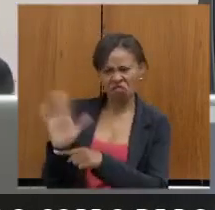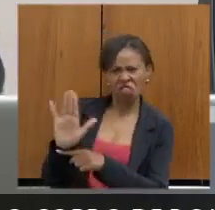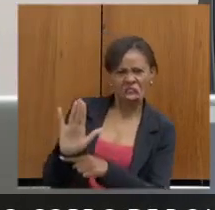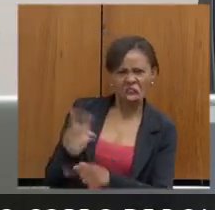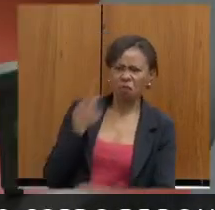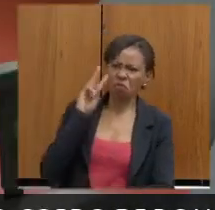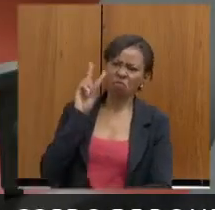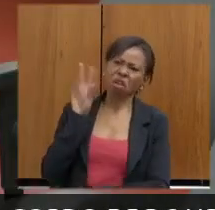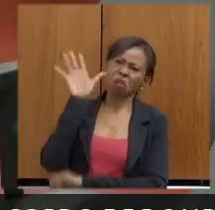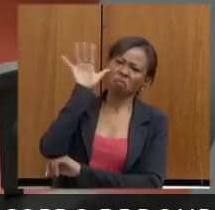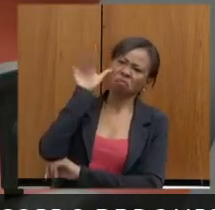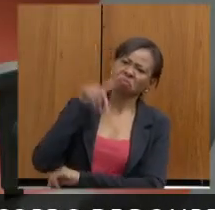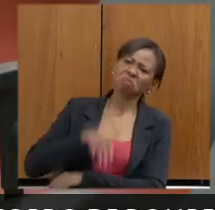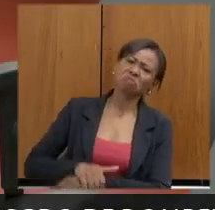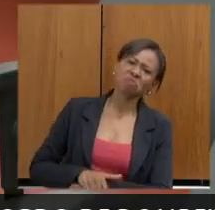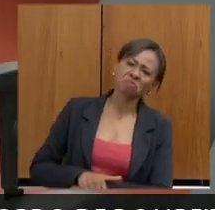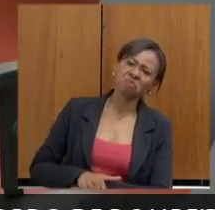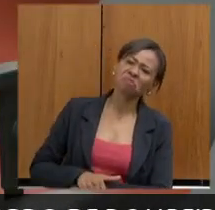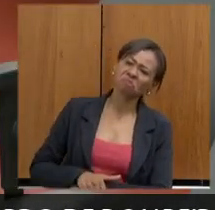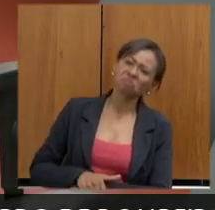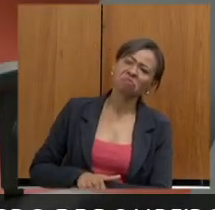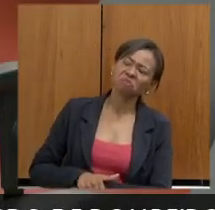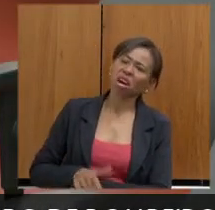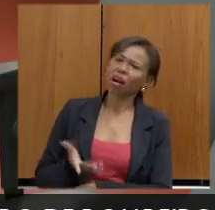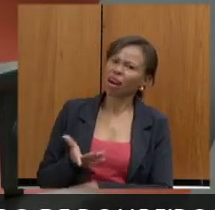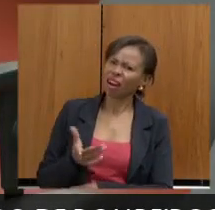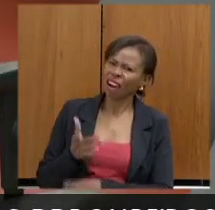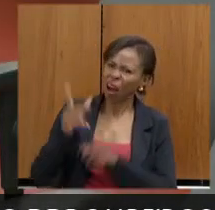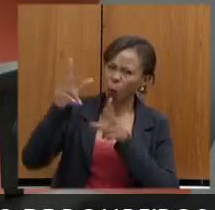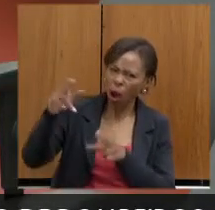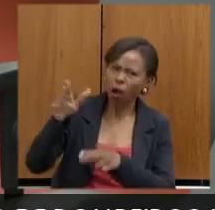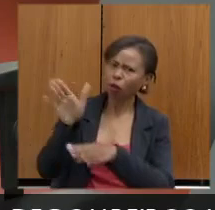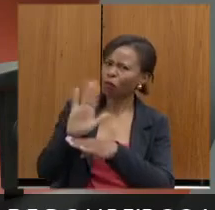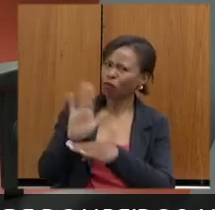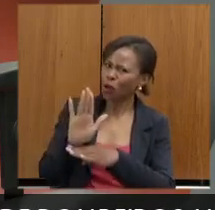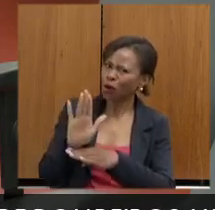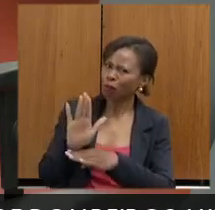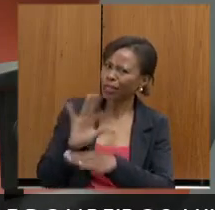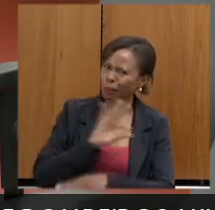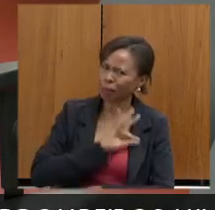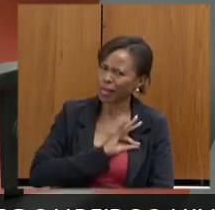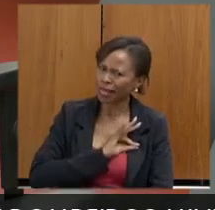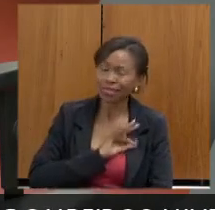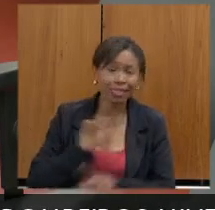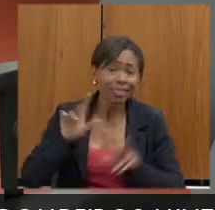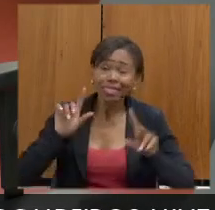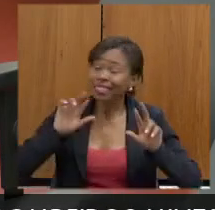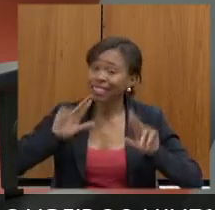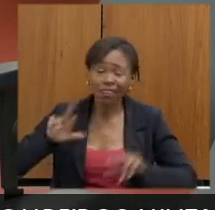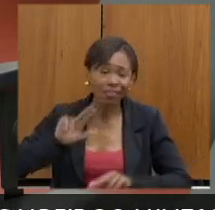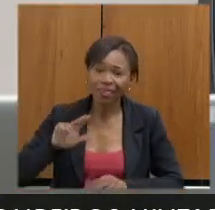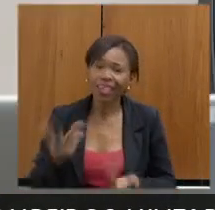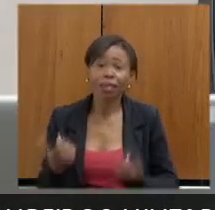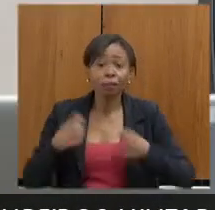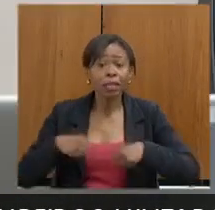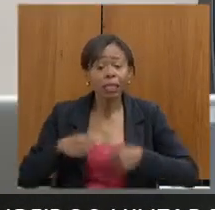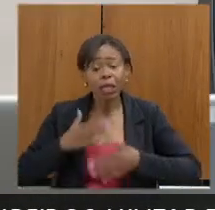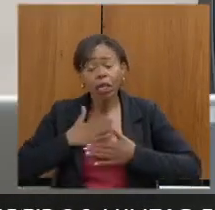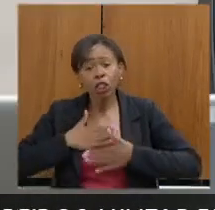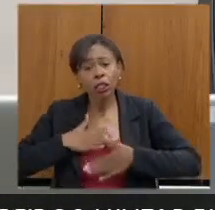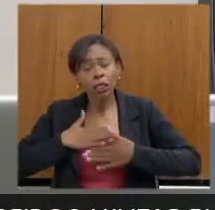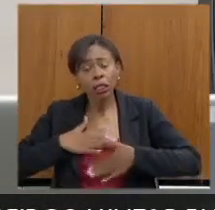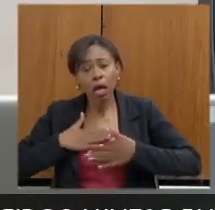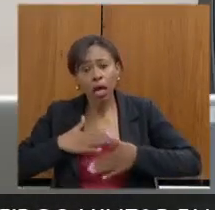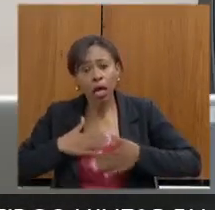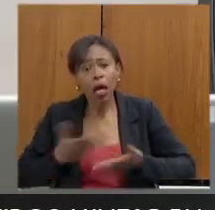que vem Robocop né não é Robocop por isso ele precisa ter momento de descanso para